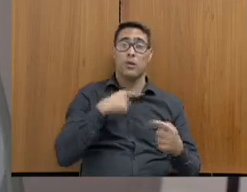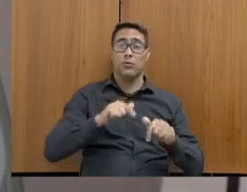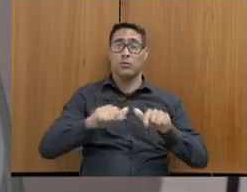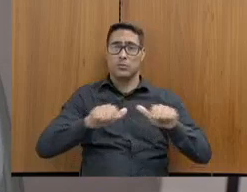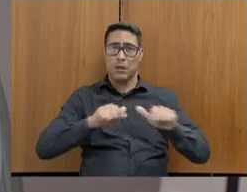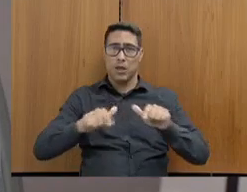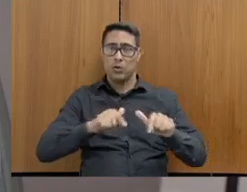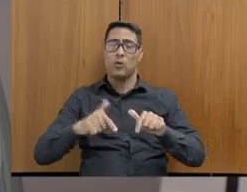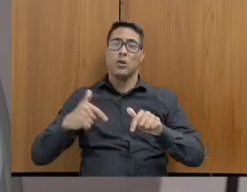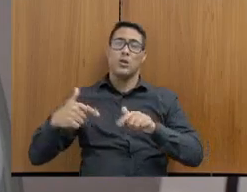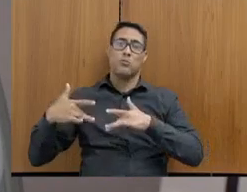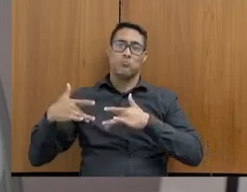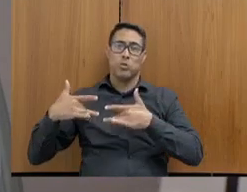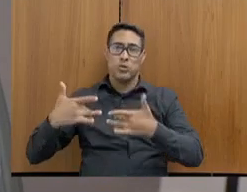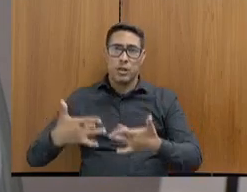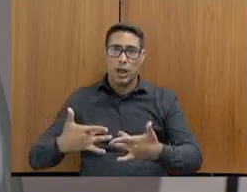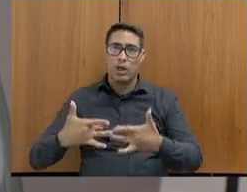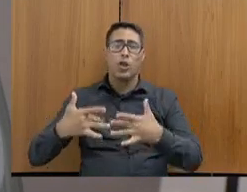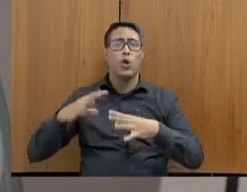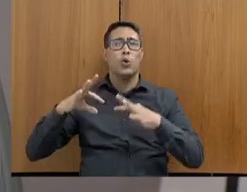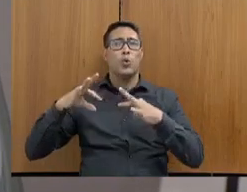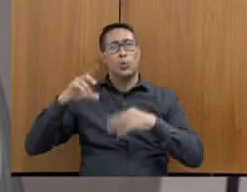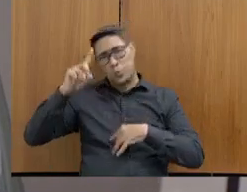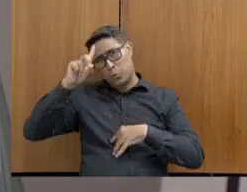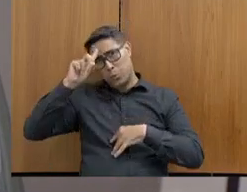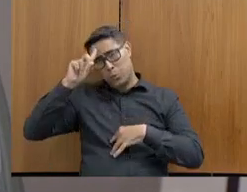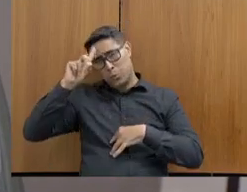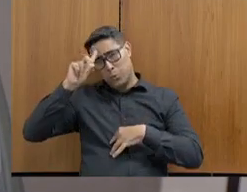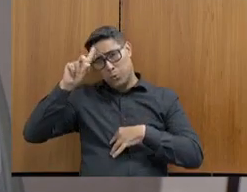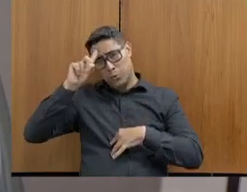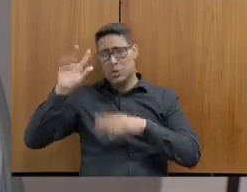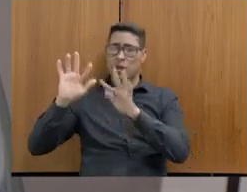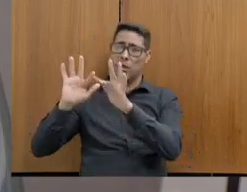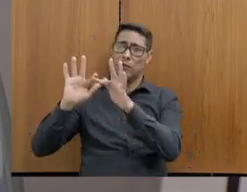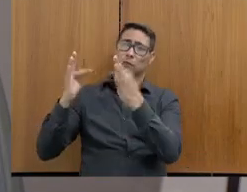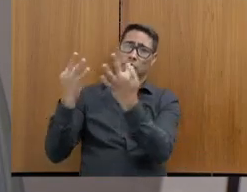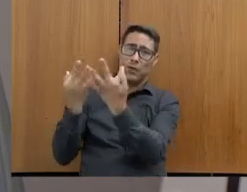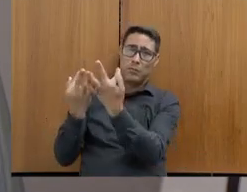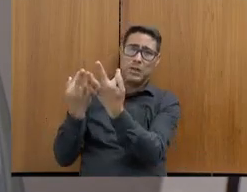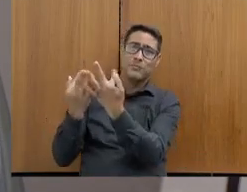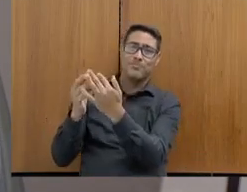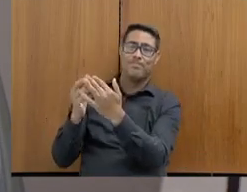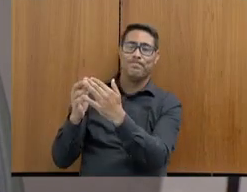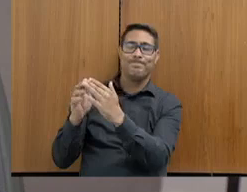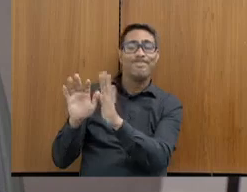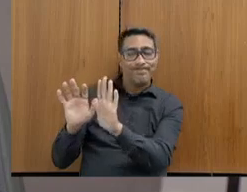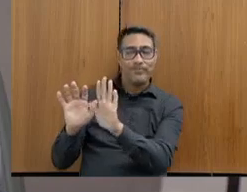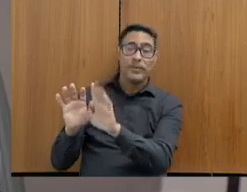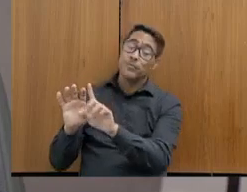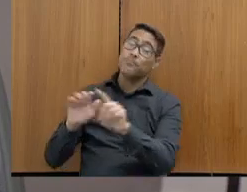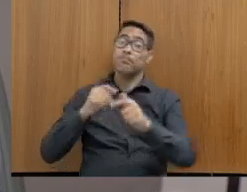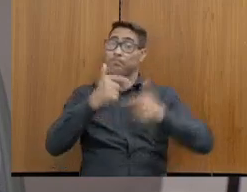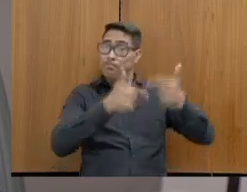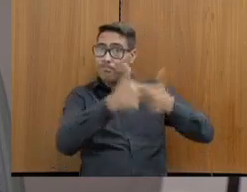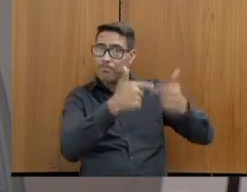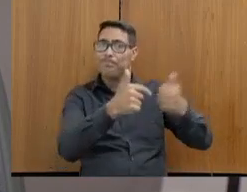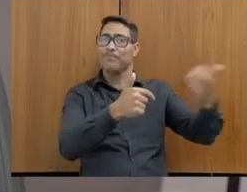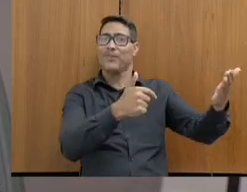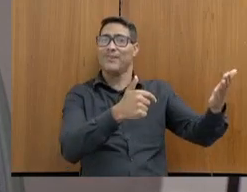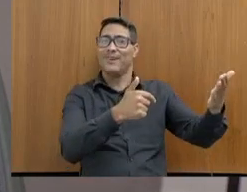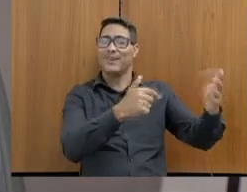dedicados que todos os dias deixam suas famílias né em sociedade é e esse compromisso